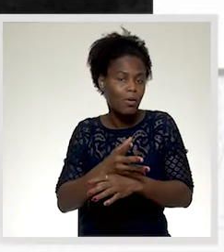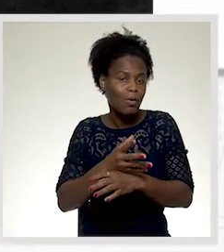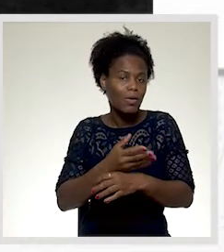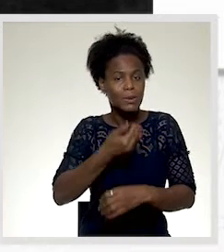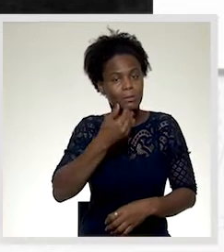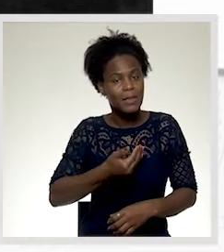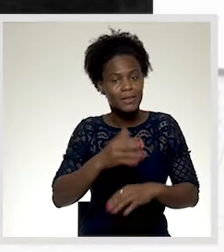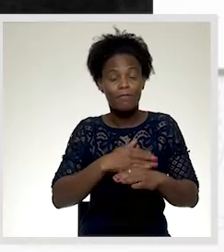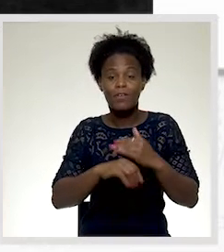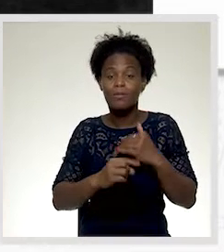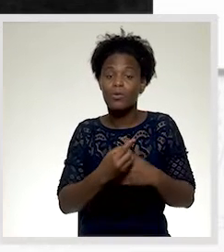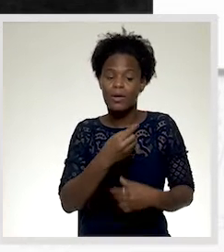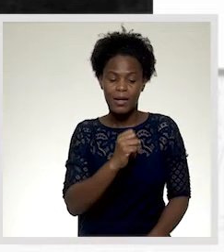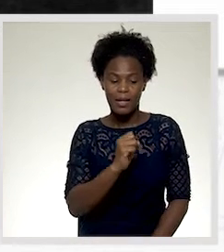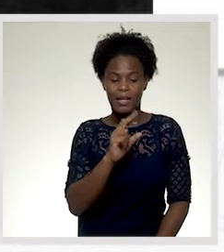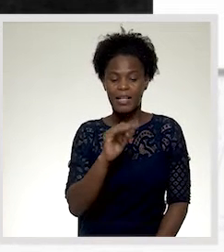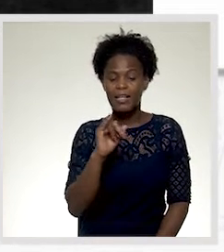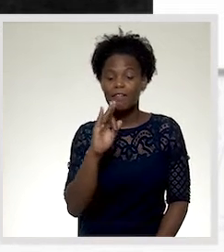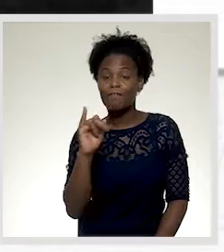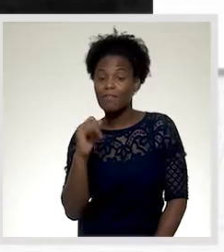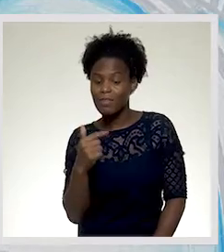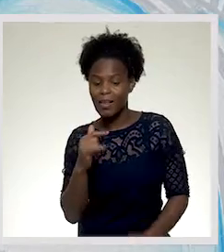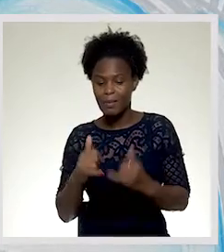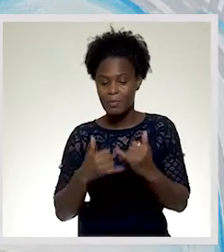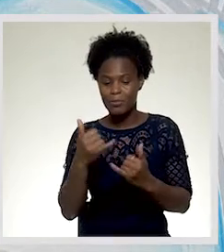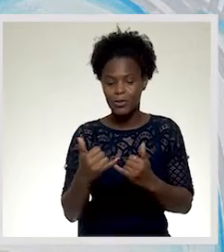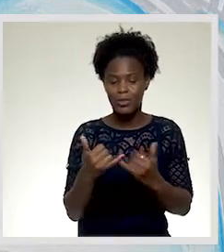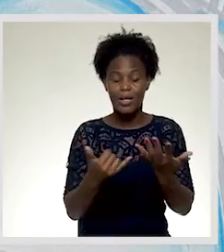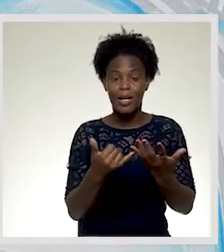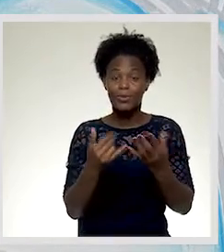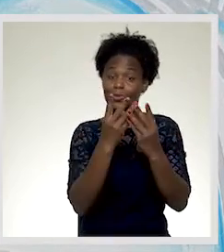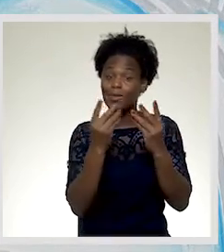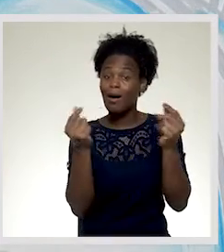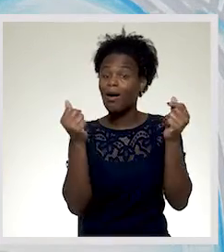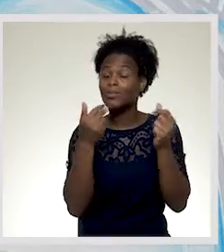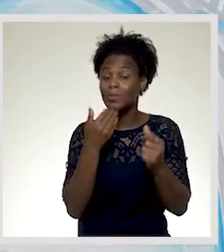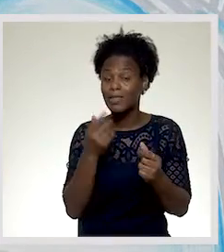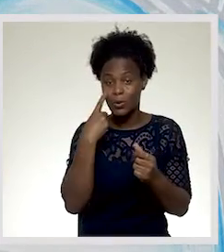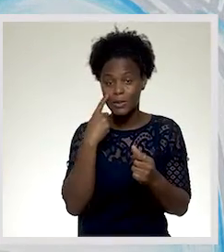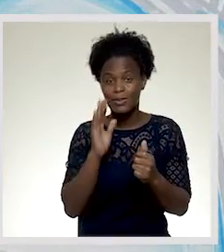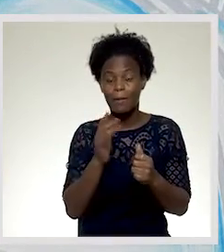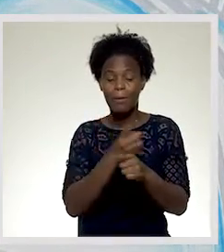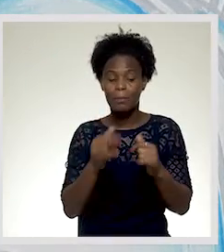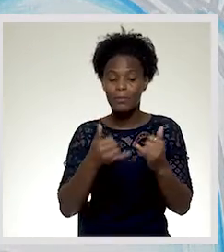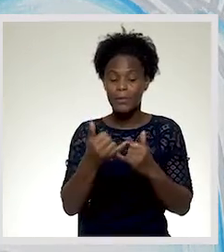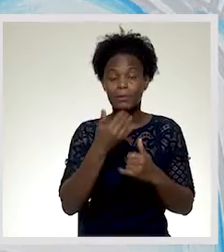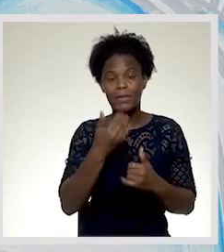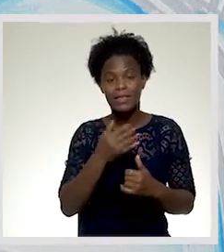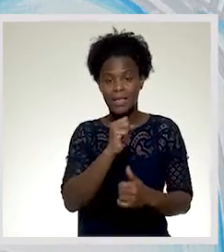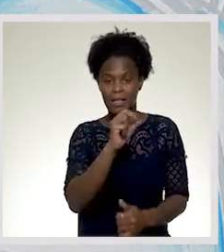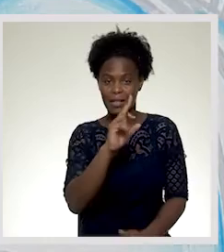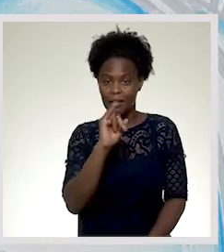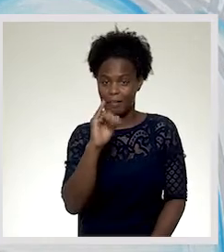importância após a experiência realizada por Griffith e tais resultados da sua experiência que nós conhecemos. Porque, a partir